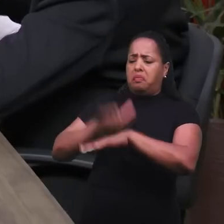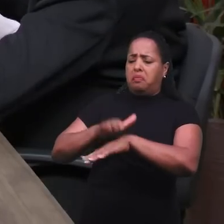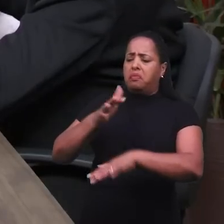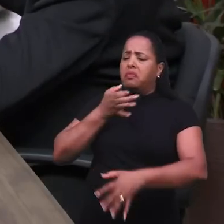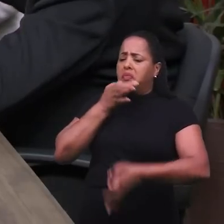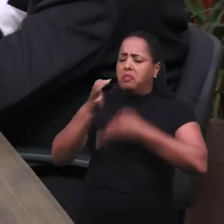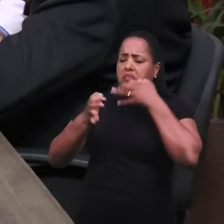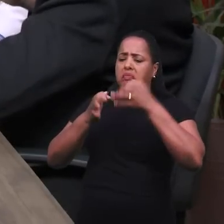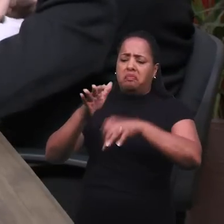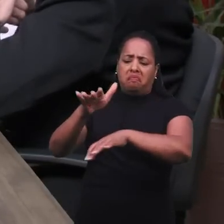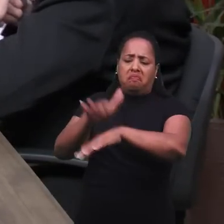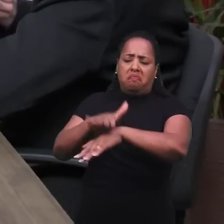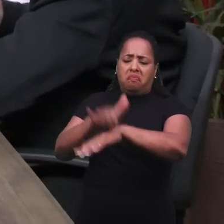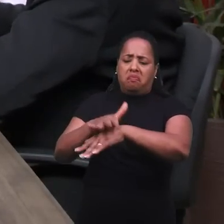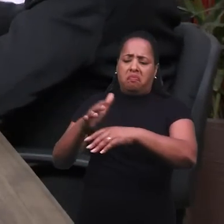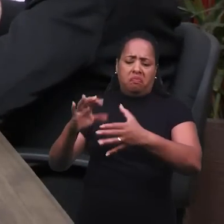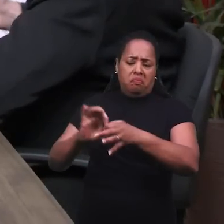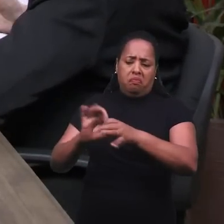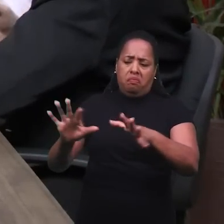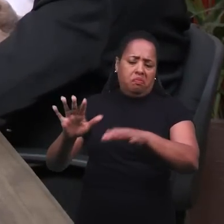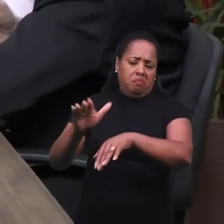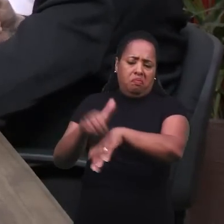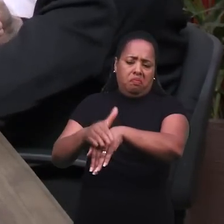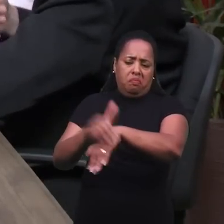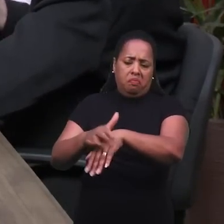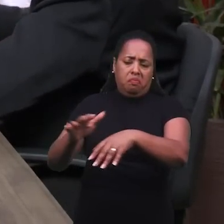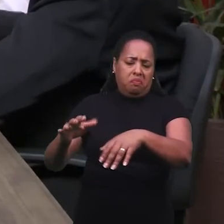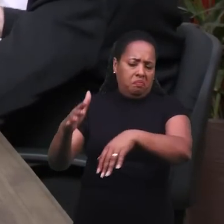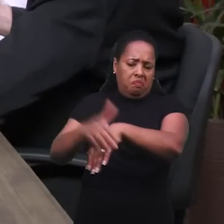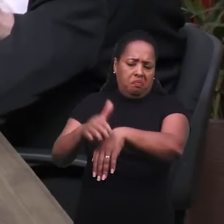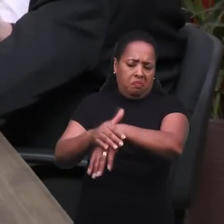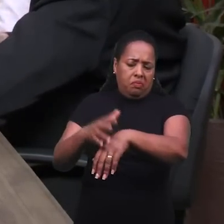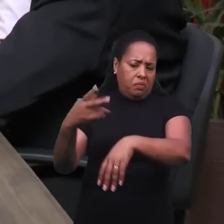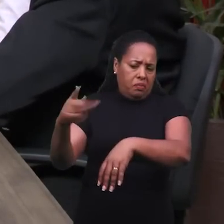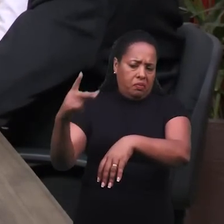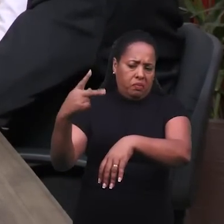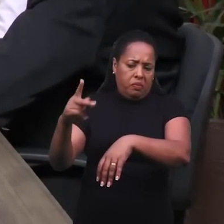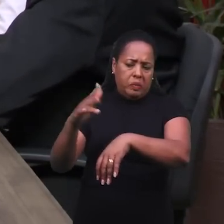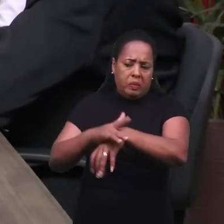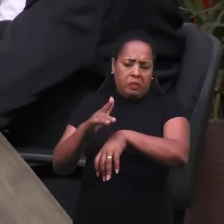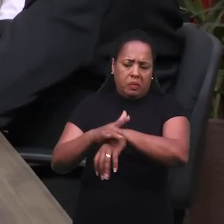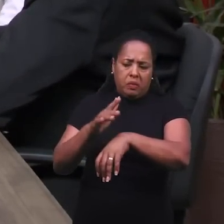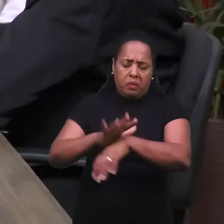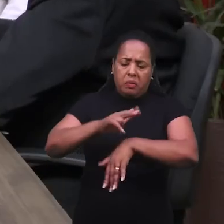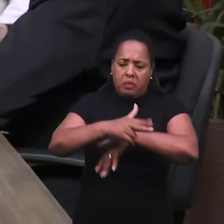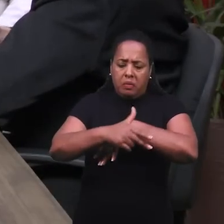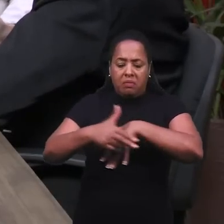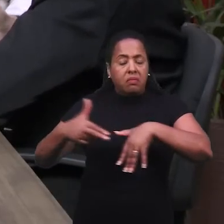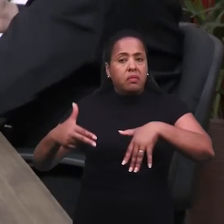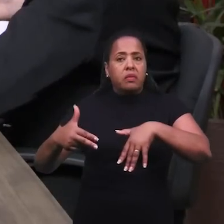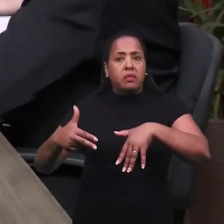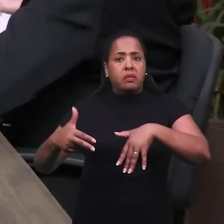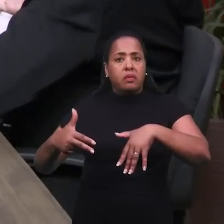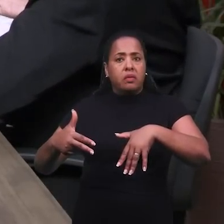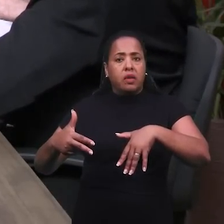a sua própria opinião, você tem a sua liberdade, você tem a sua autonomia, a diversidade, olha, você pode se tornar o que